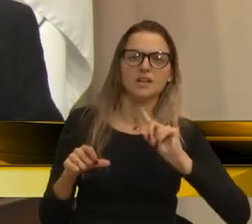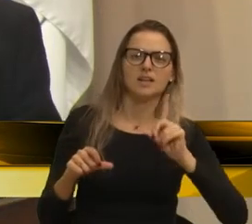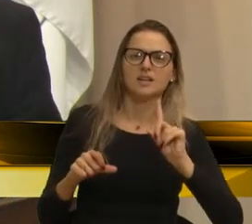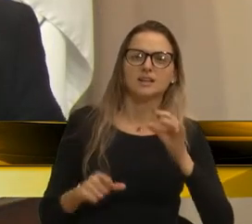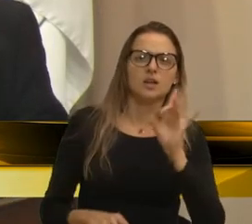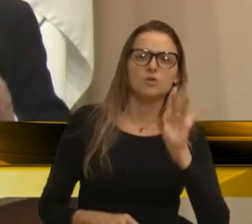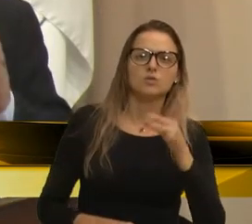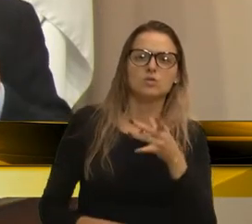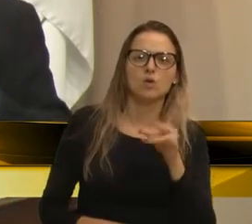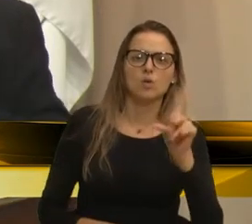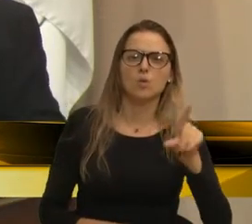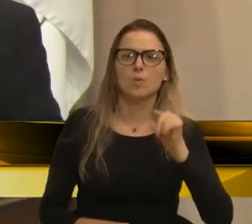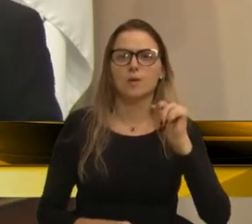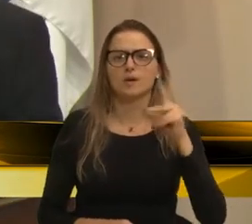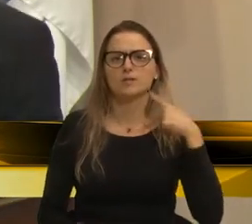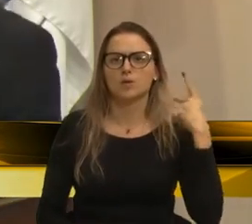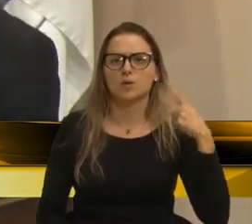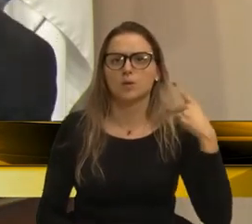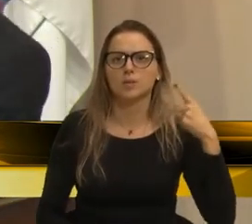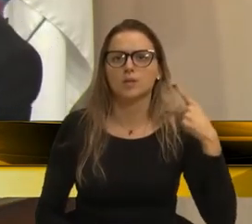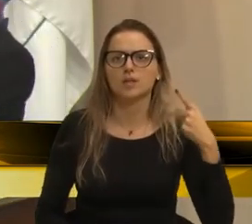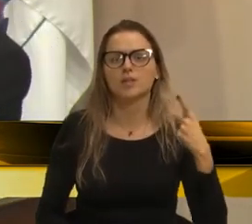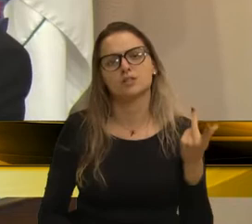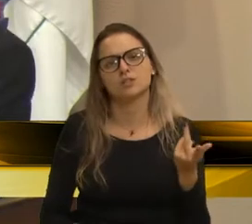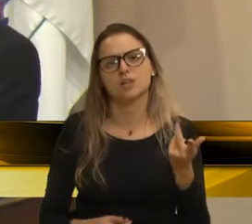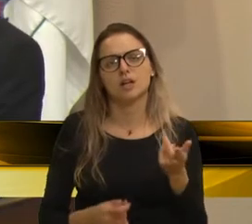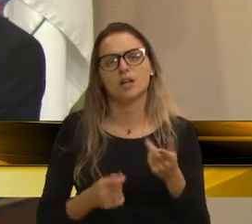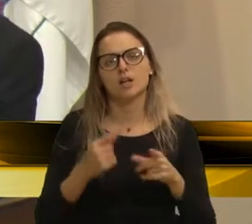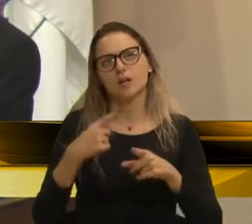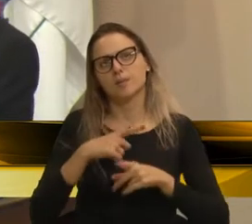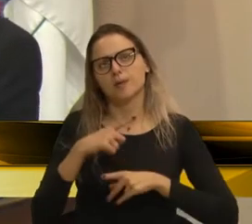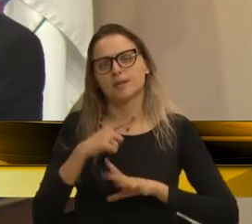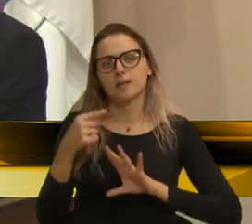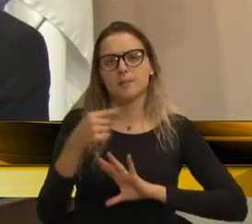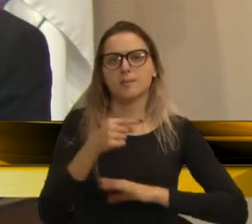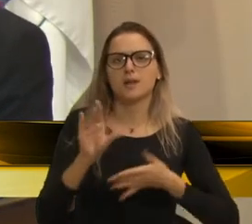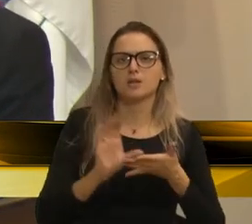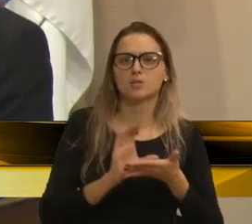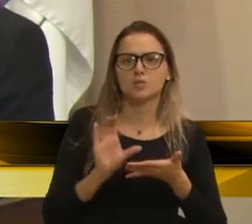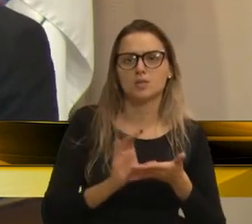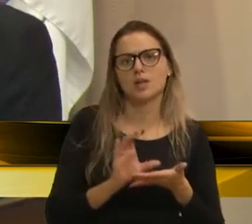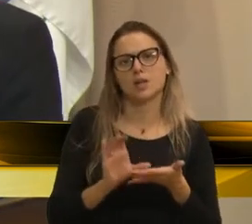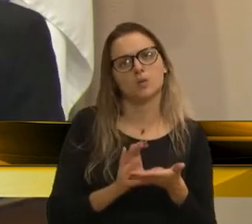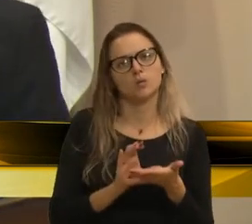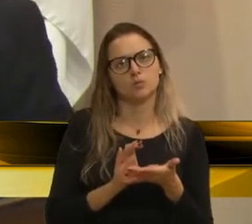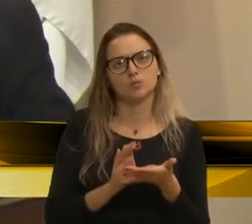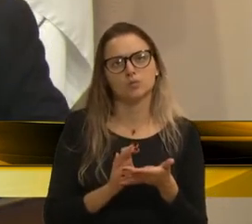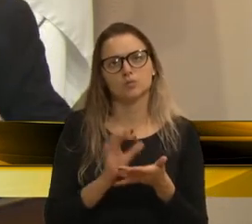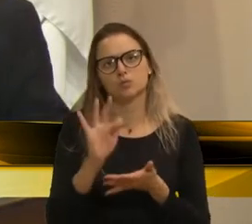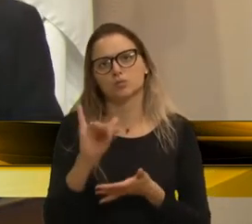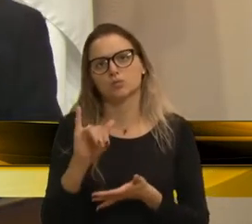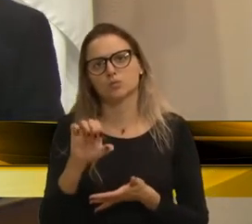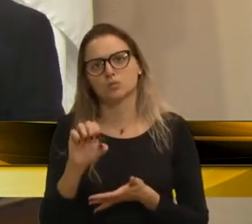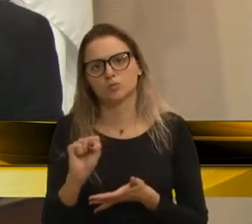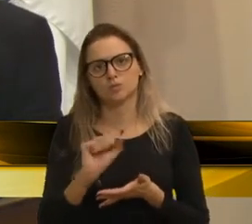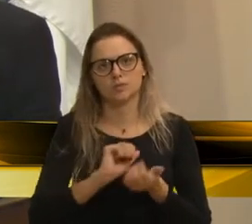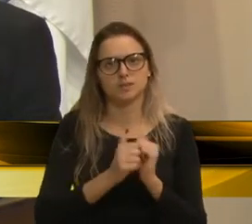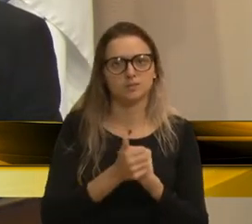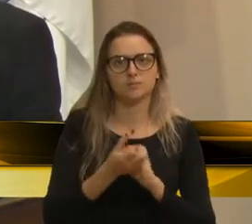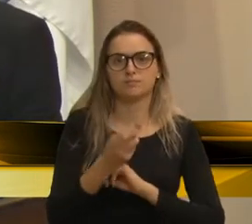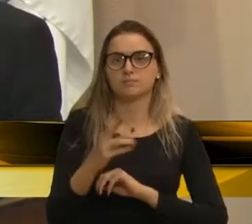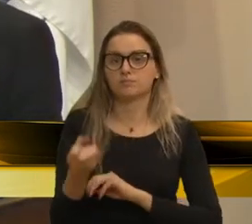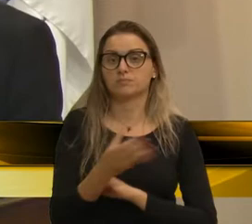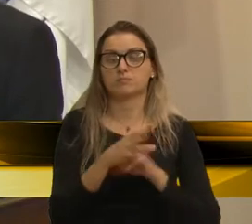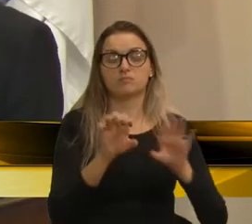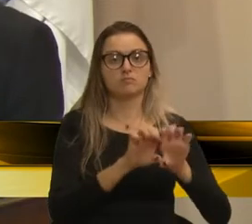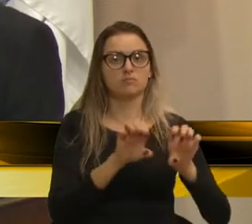opção política por um projeto, por diminuição de recursos no Fiesport, ou por uma nova estrutura na